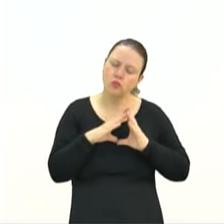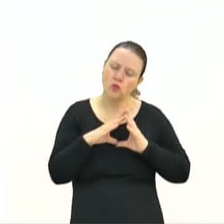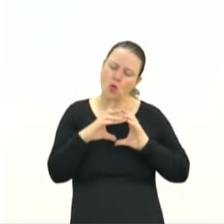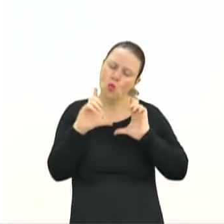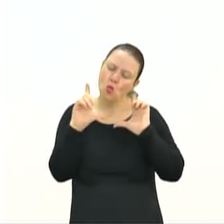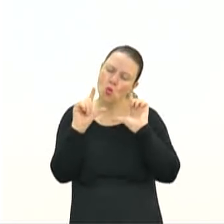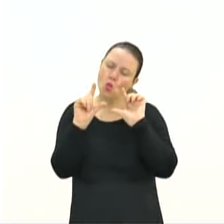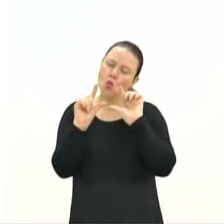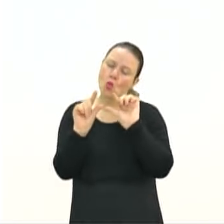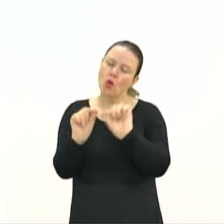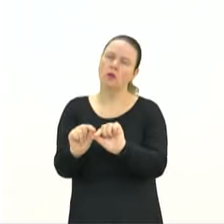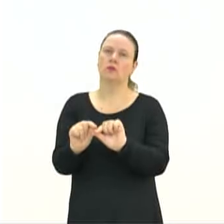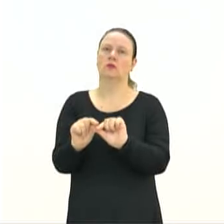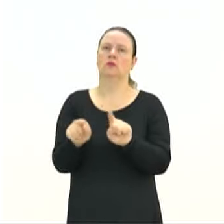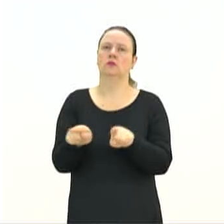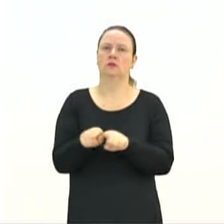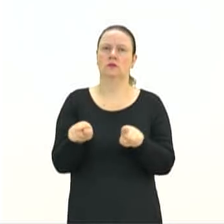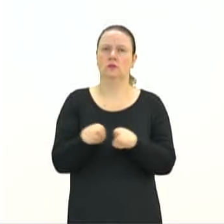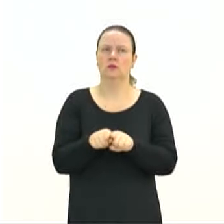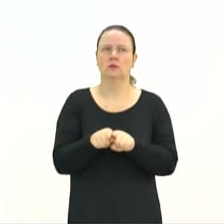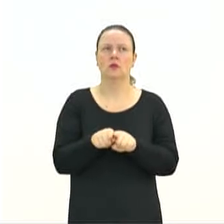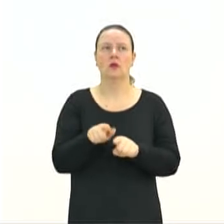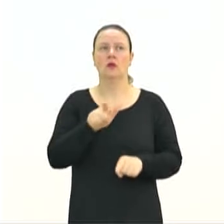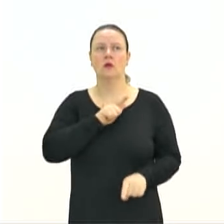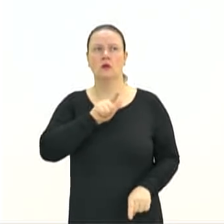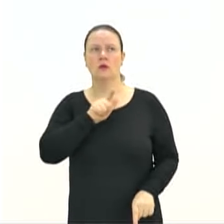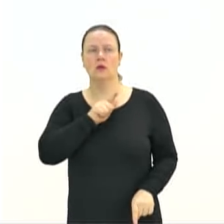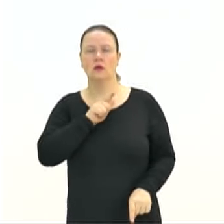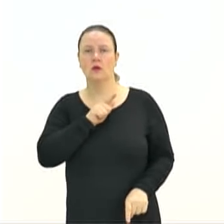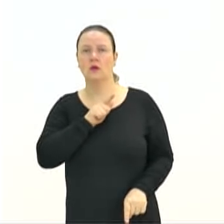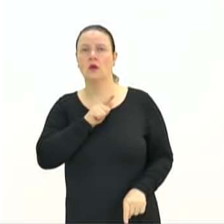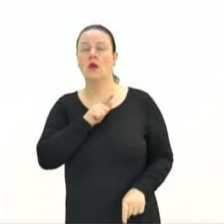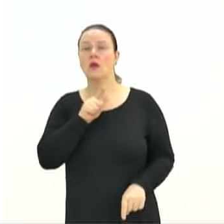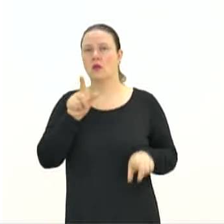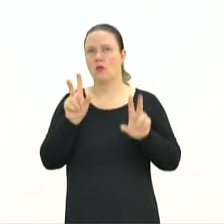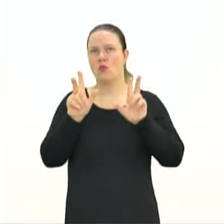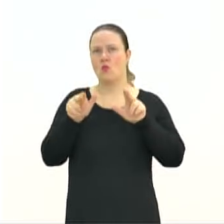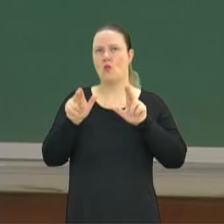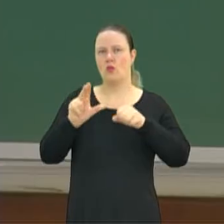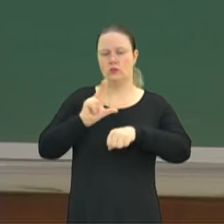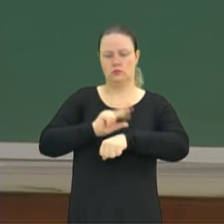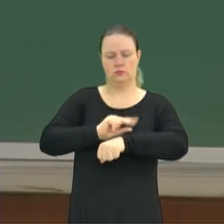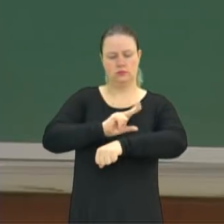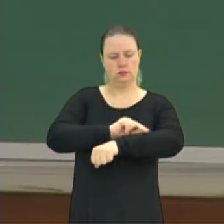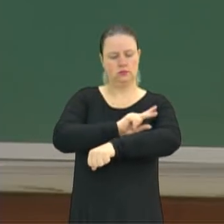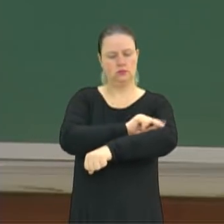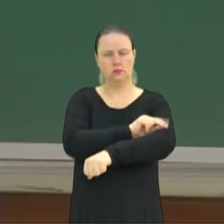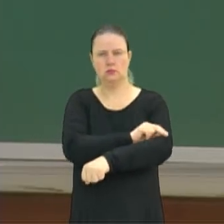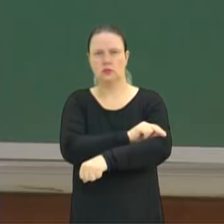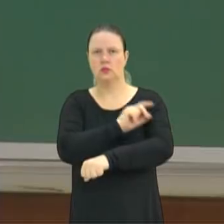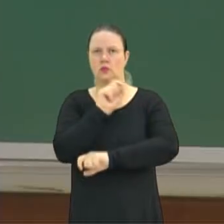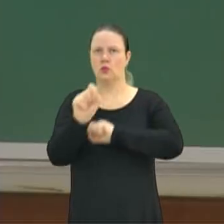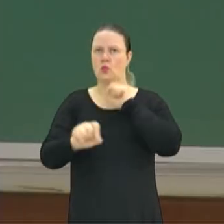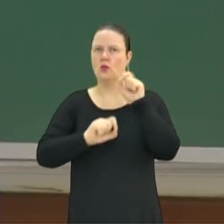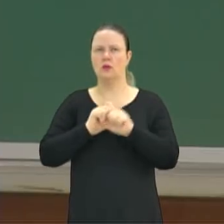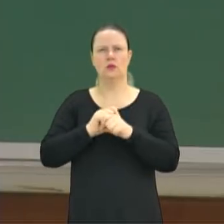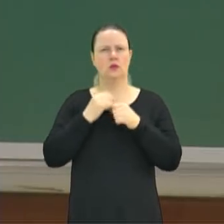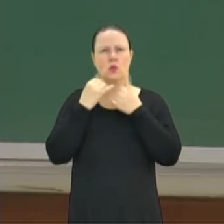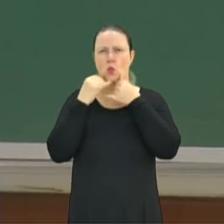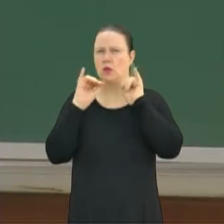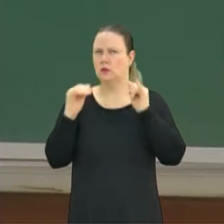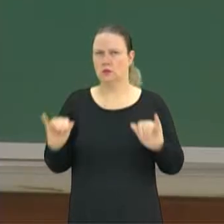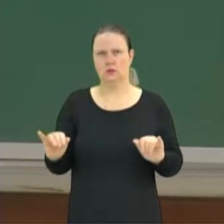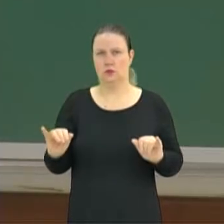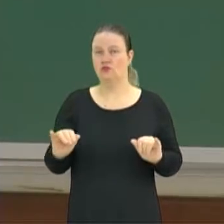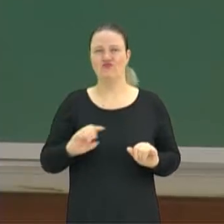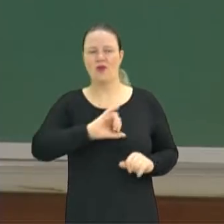na respiração, na transpiração, mesma coisa que o gafanhoto. Ó. Nem toda a energia que ele tem vai ser aproveitada pelo